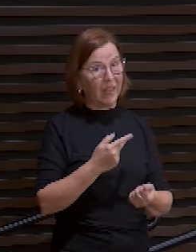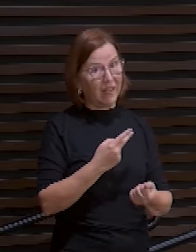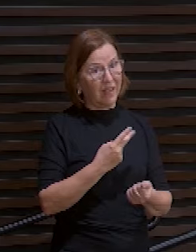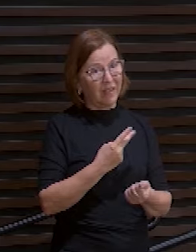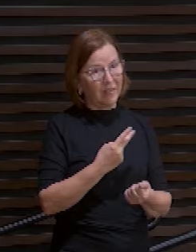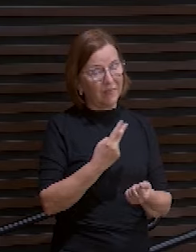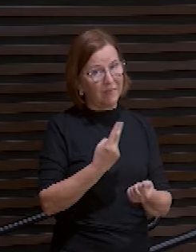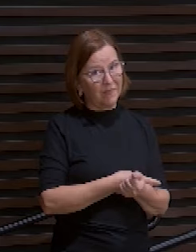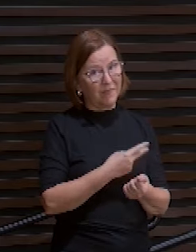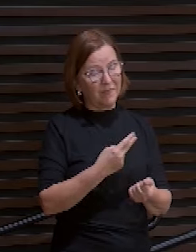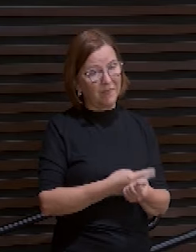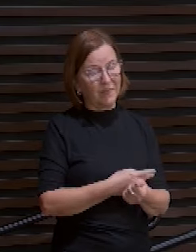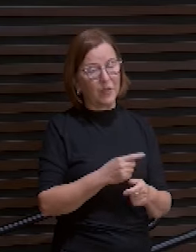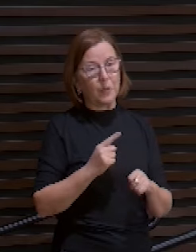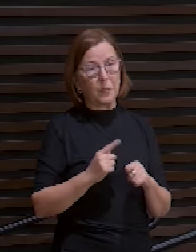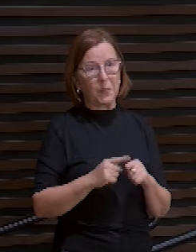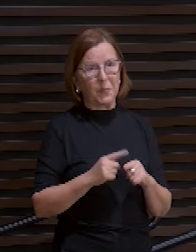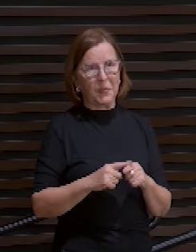achar que